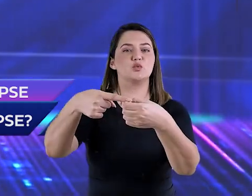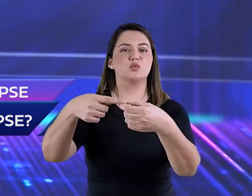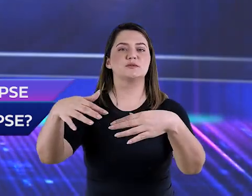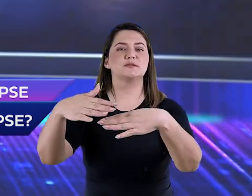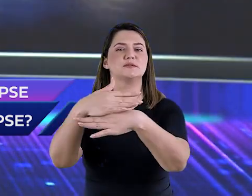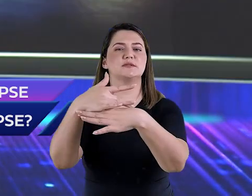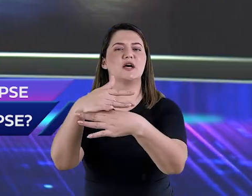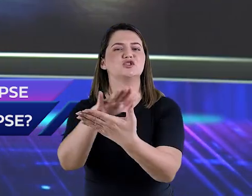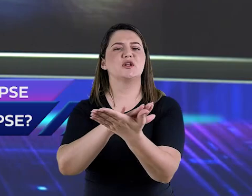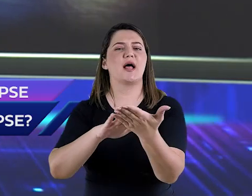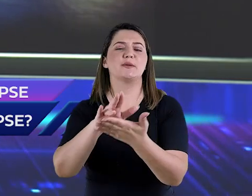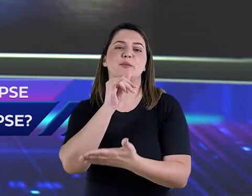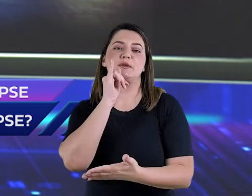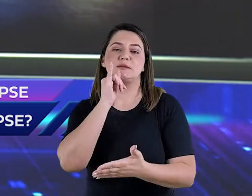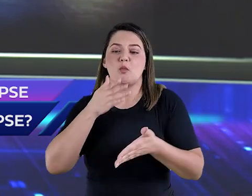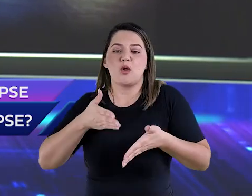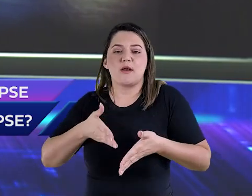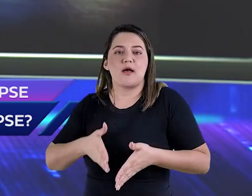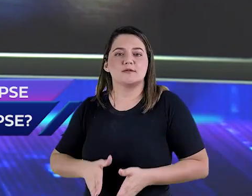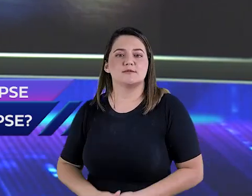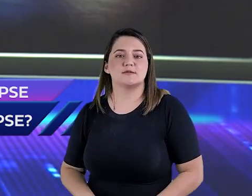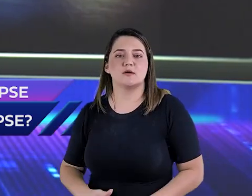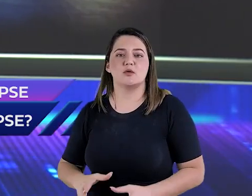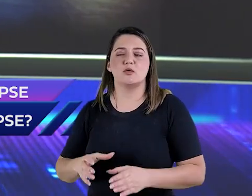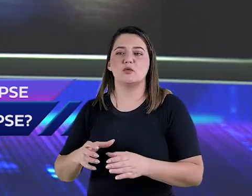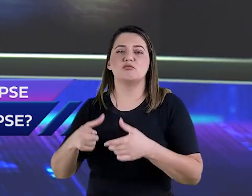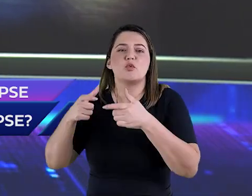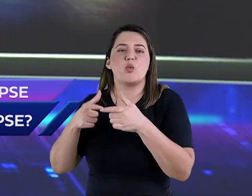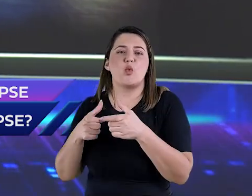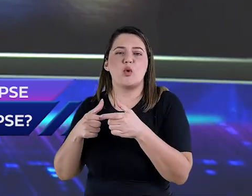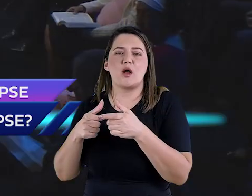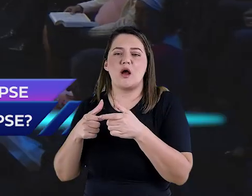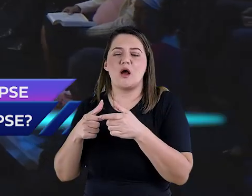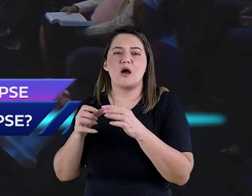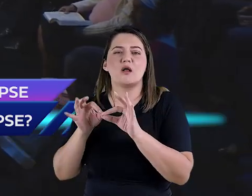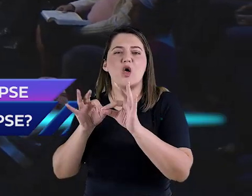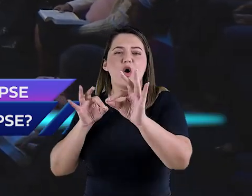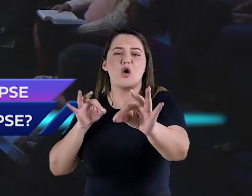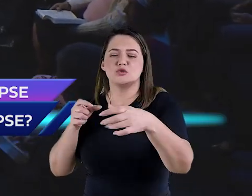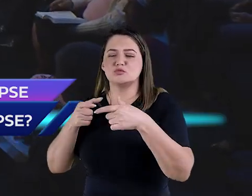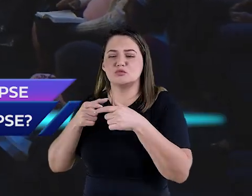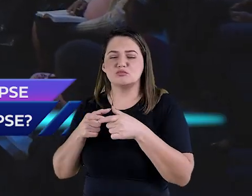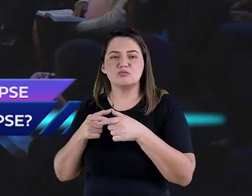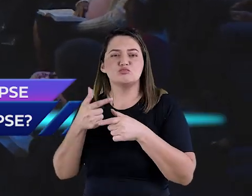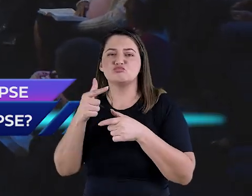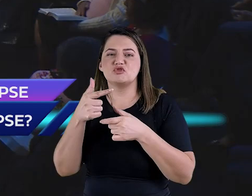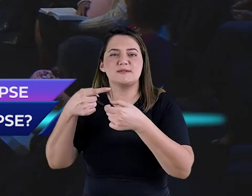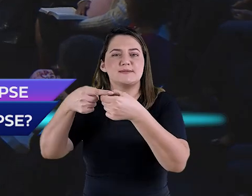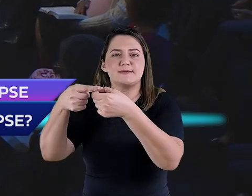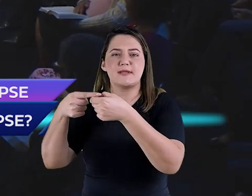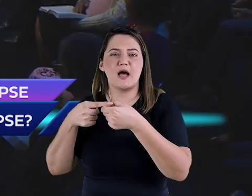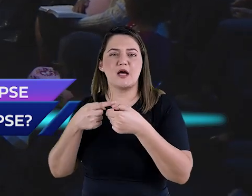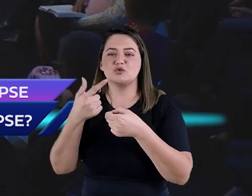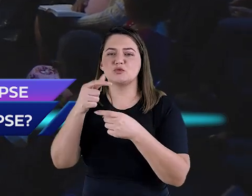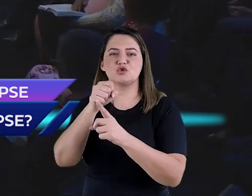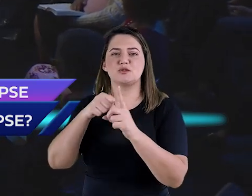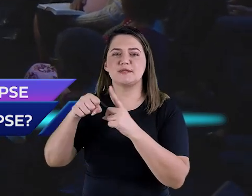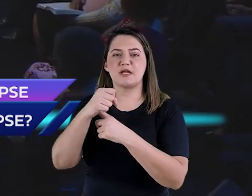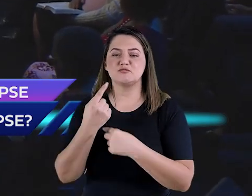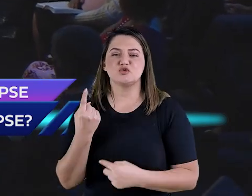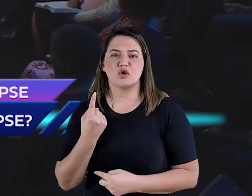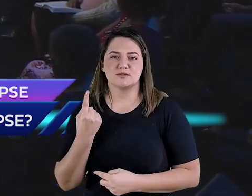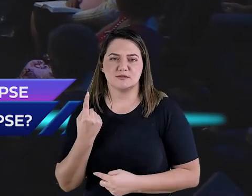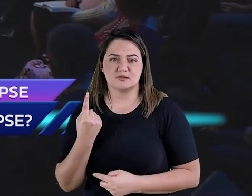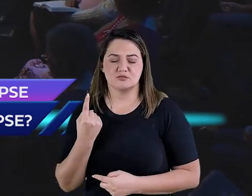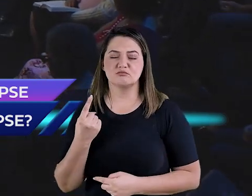civilização. Nasceu numa tribo isolada, sem nenhum contato com o que nós temos hoje como